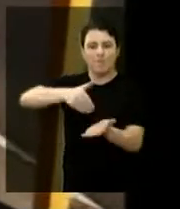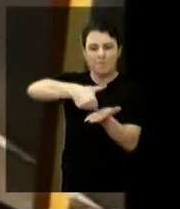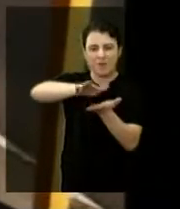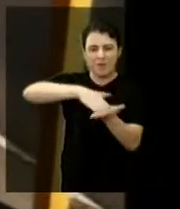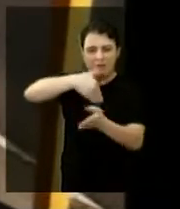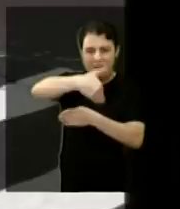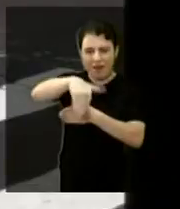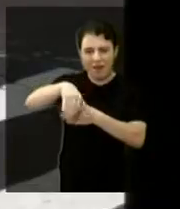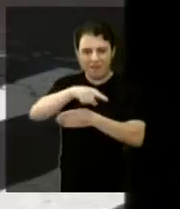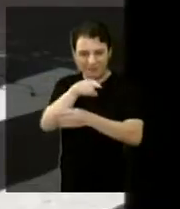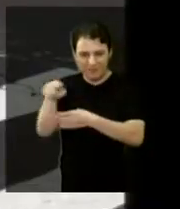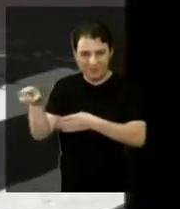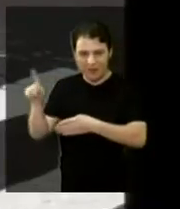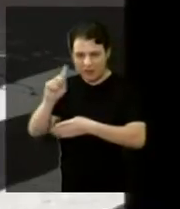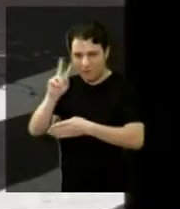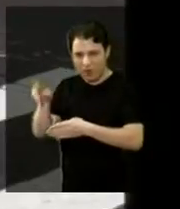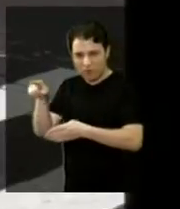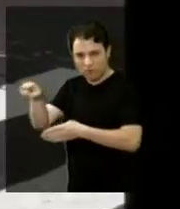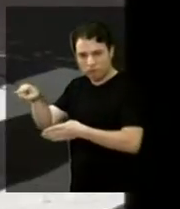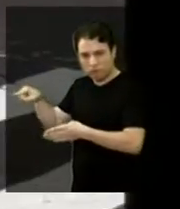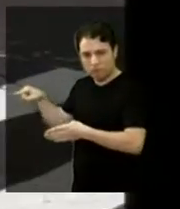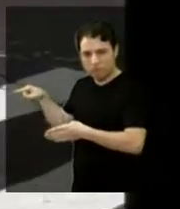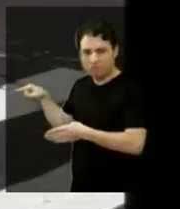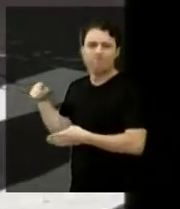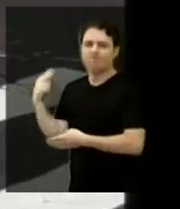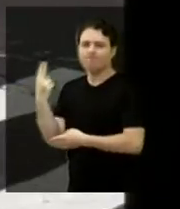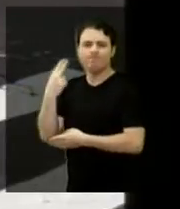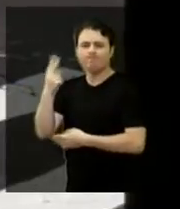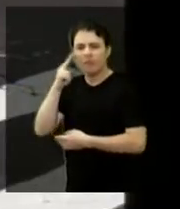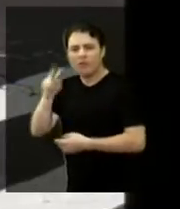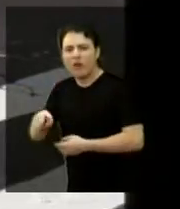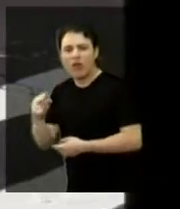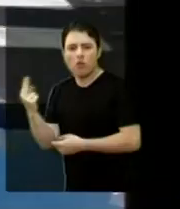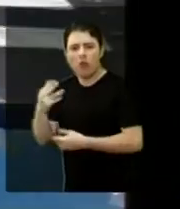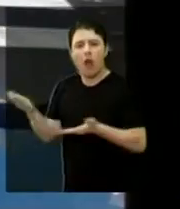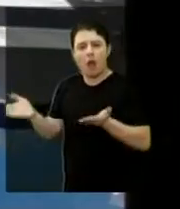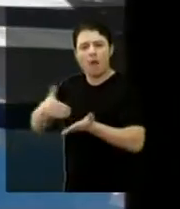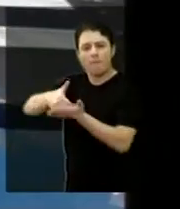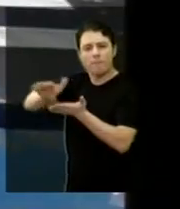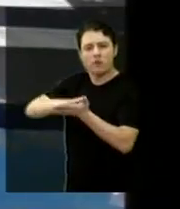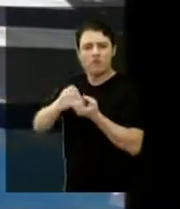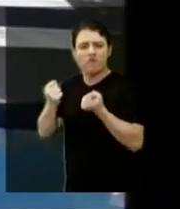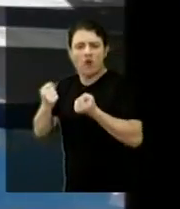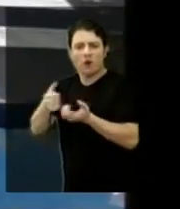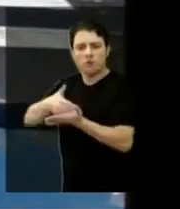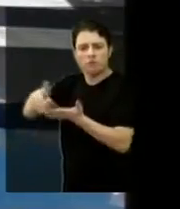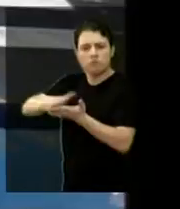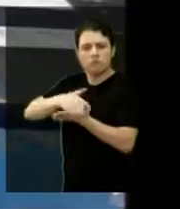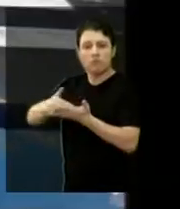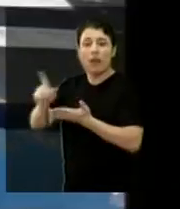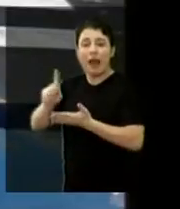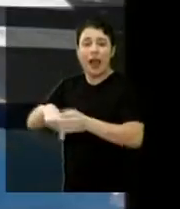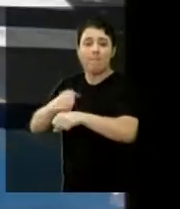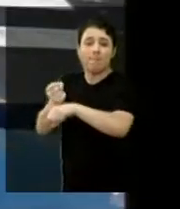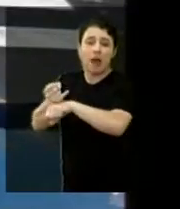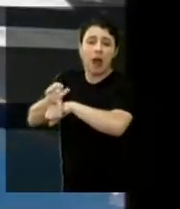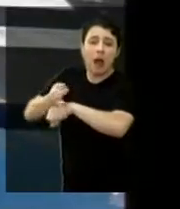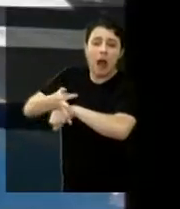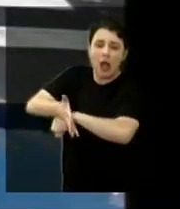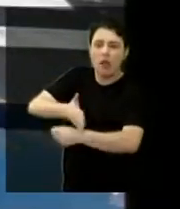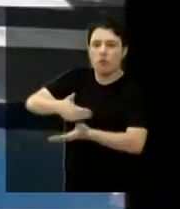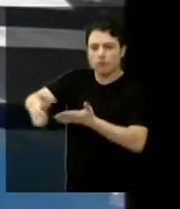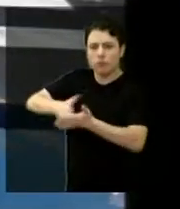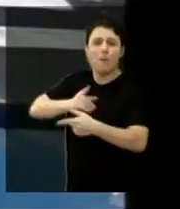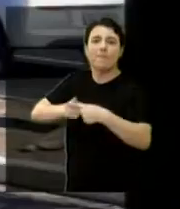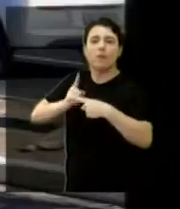ilegível, não era notória, passam as outras fotos também, fizeram de madrugada serviço, já visto que de dia o movimento